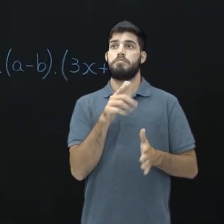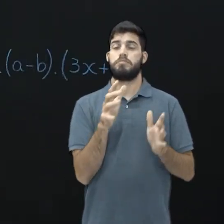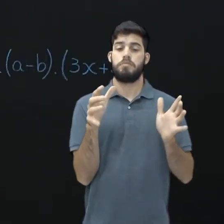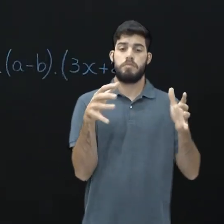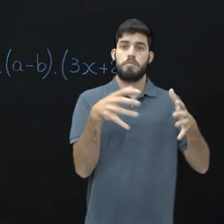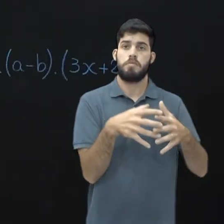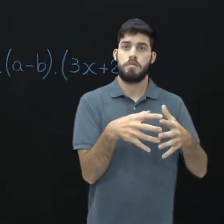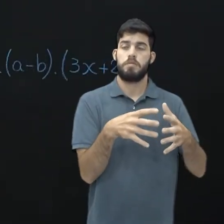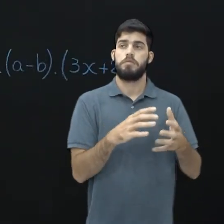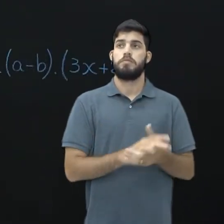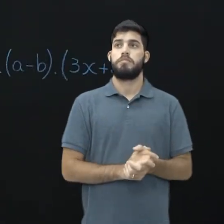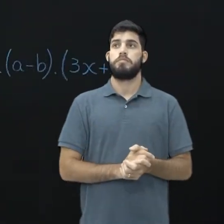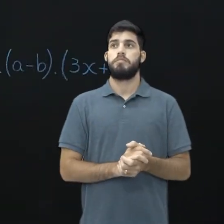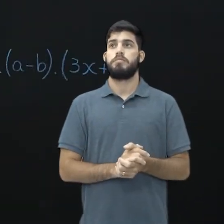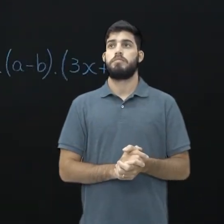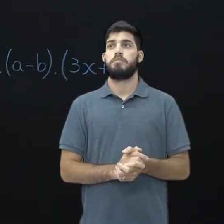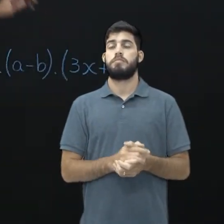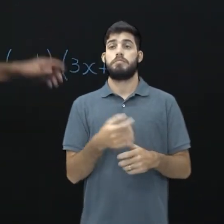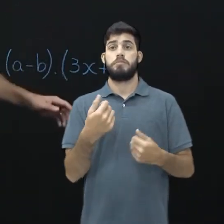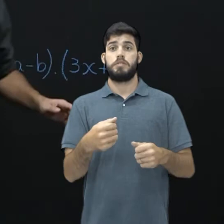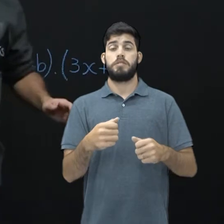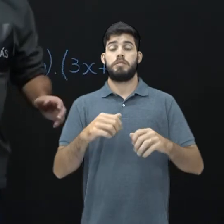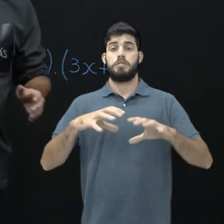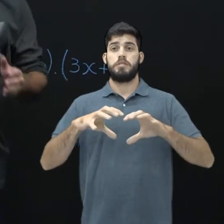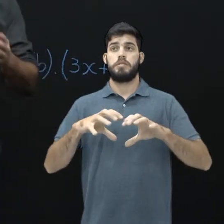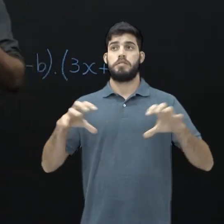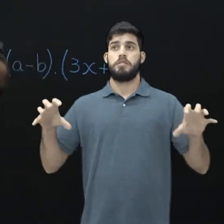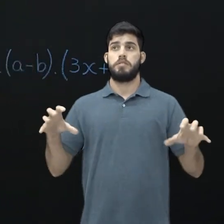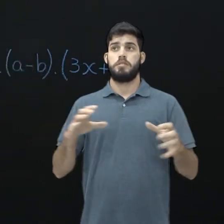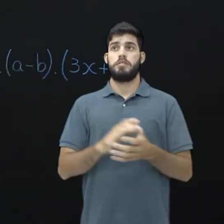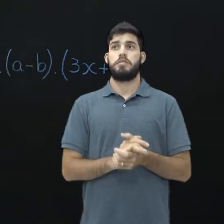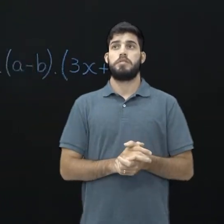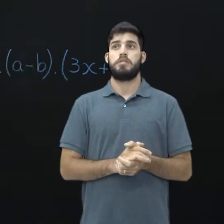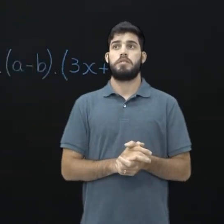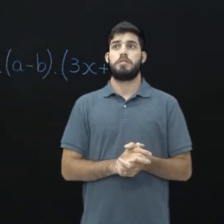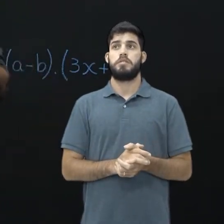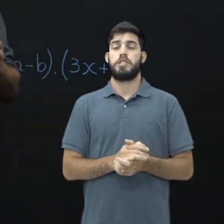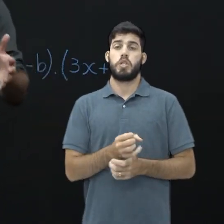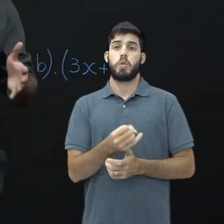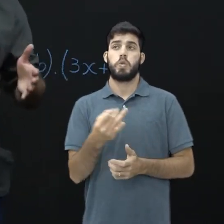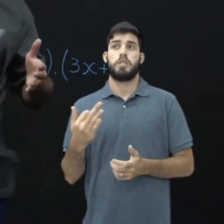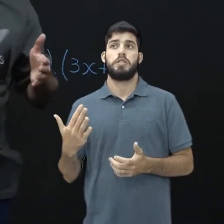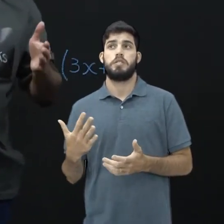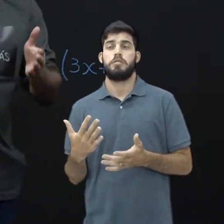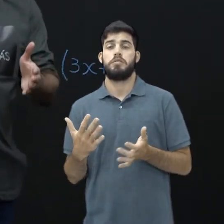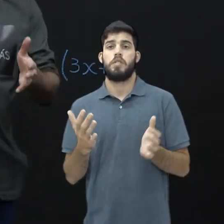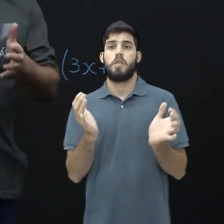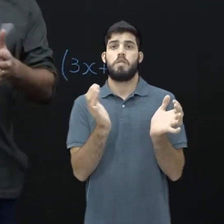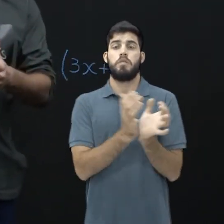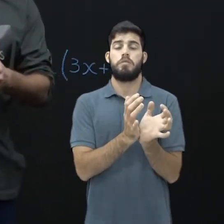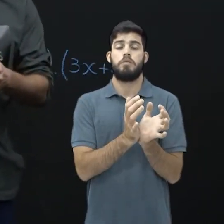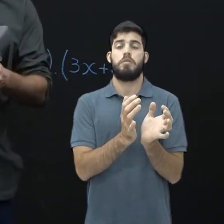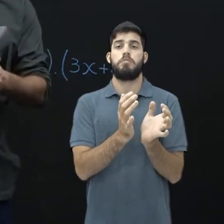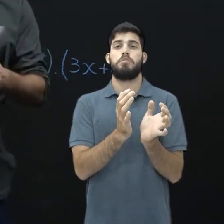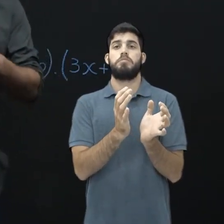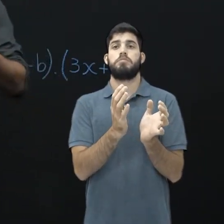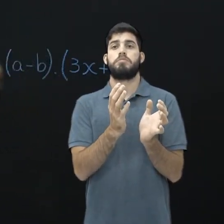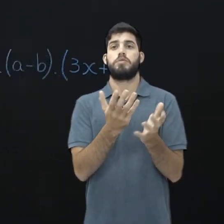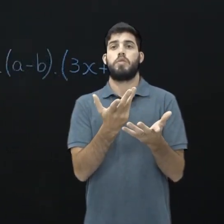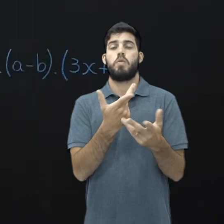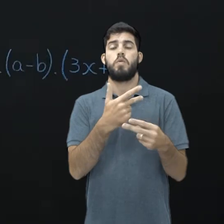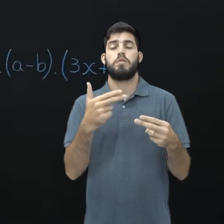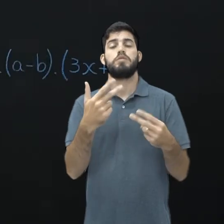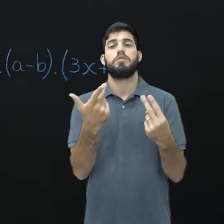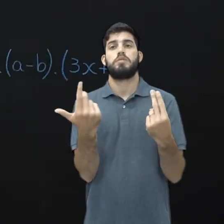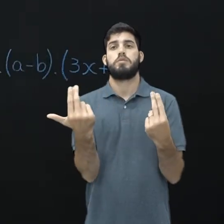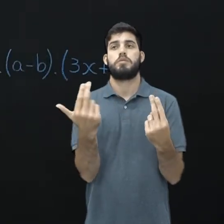O agrupamento você tem que separar a expressão em quantidades de grupos com os mesmos elementos. A mesma